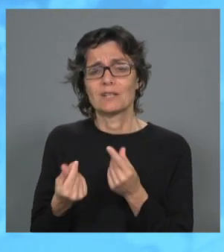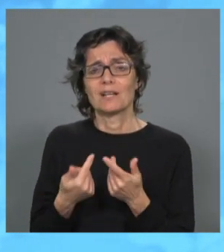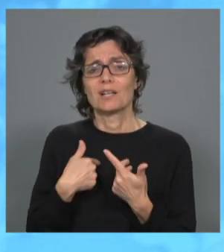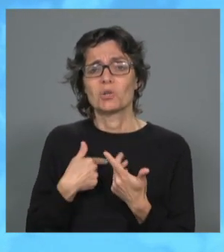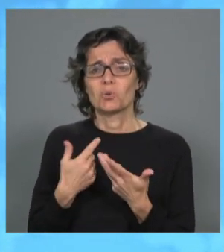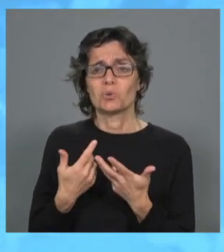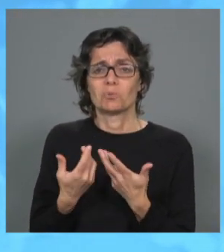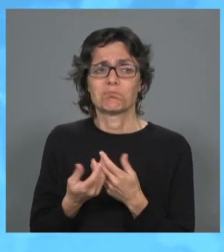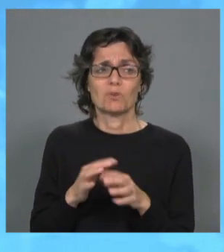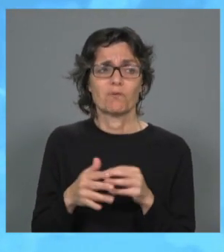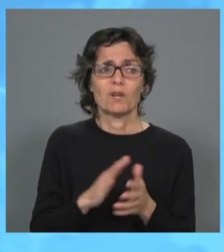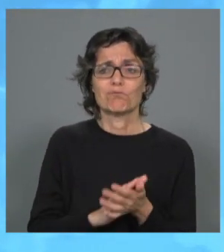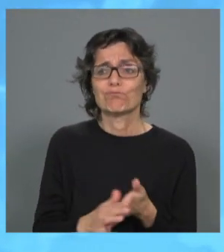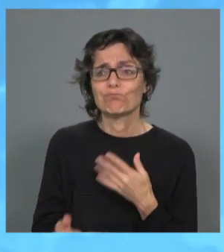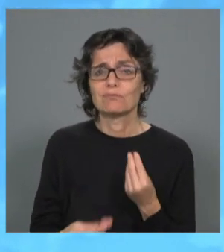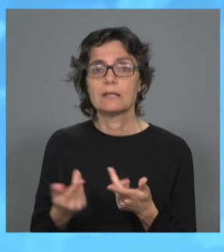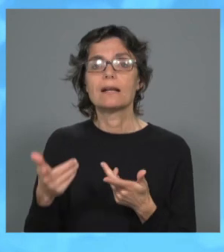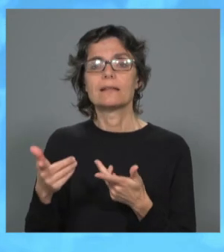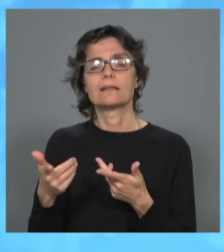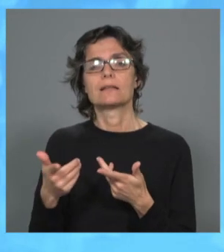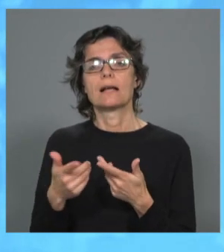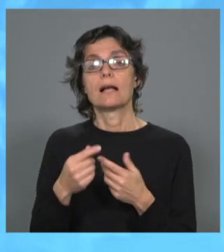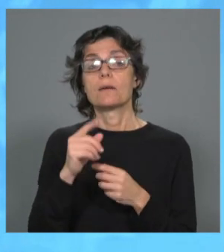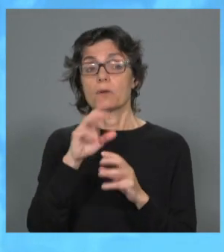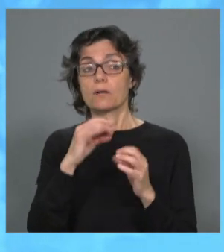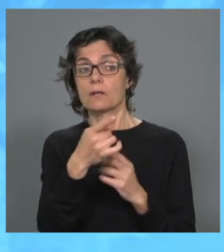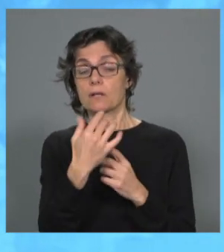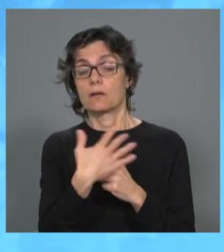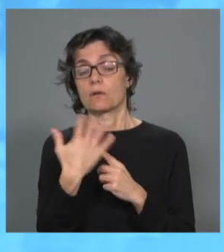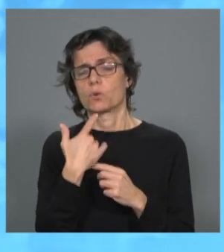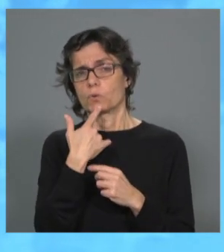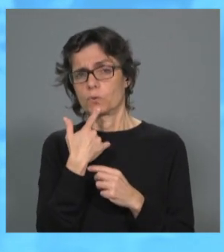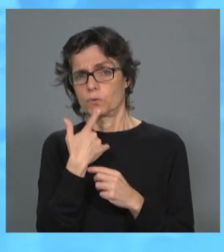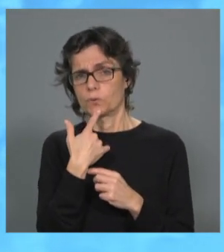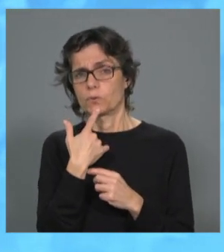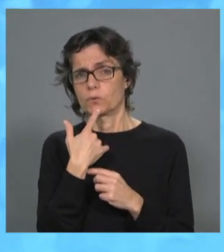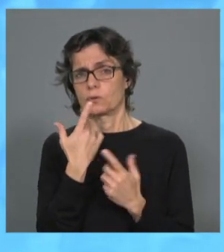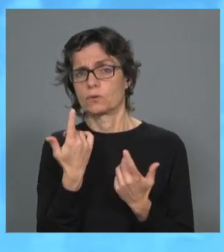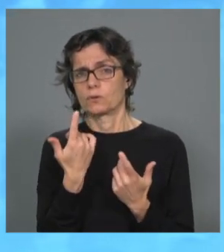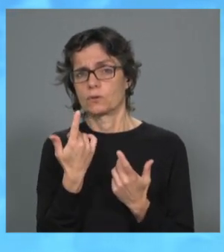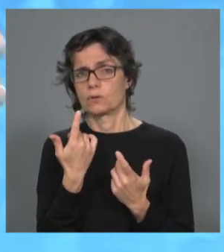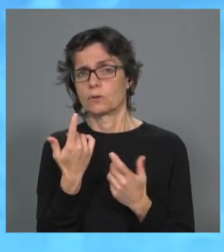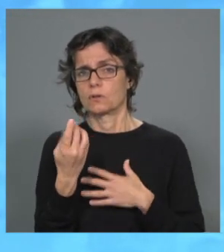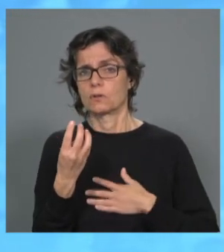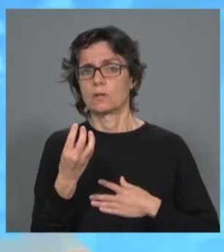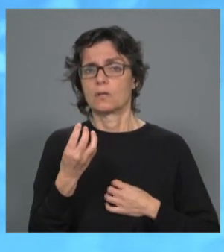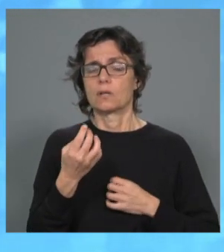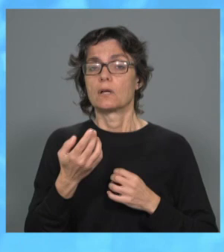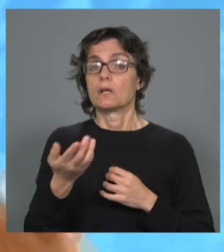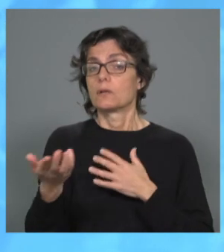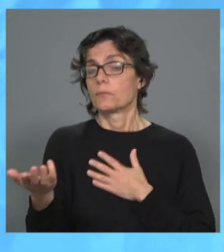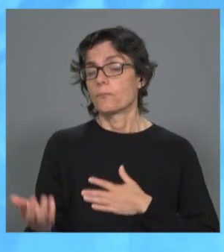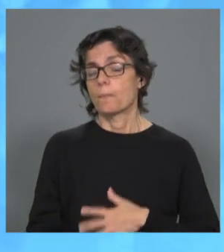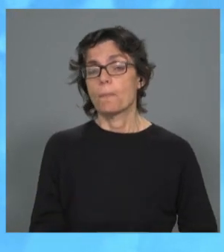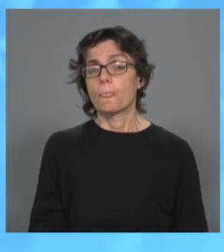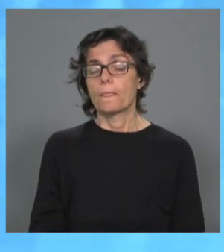andamos na rua também. As mensagens negativas sucessivas que um idoso ou um fragilizado está a receber, arruma-te daí, faz daqui, faz outro